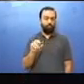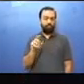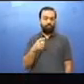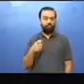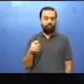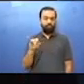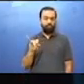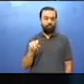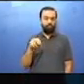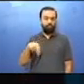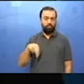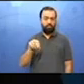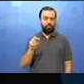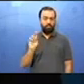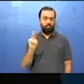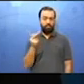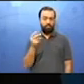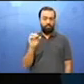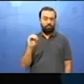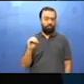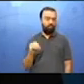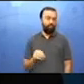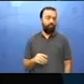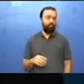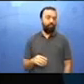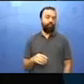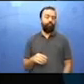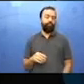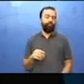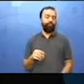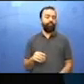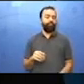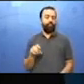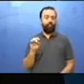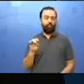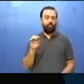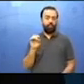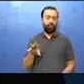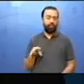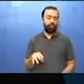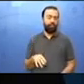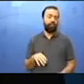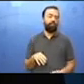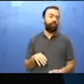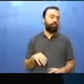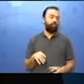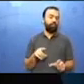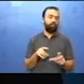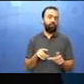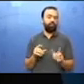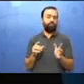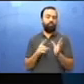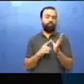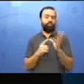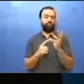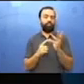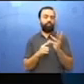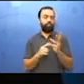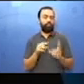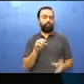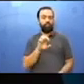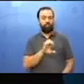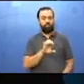peixinhos. Agora, eu quero que vocês falem apenas o som das vogais. Ei, I, O. De novo.